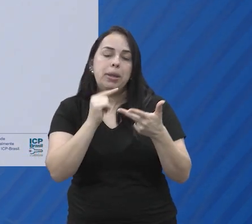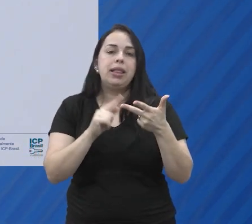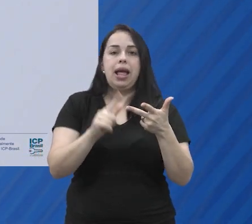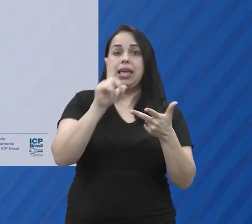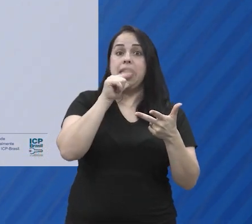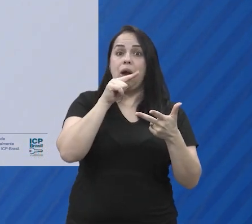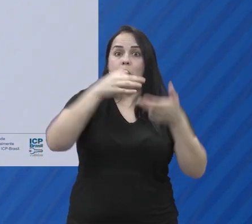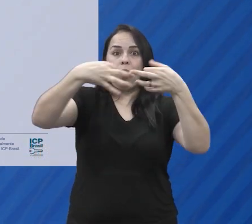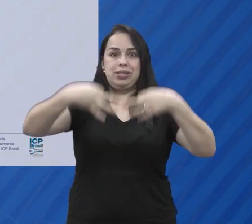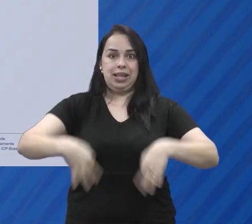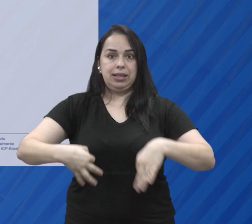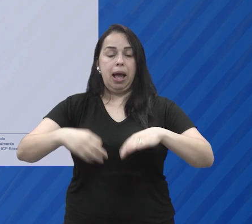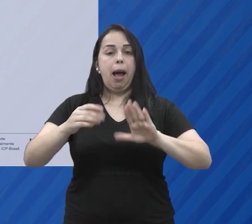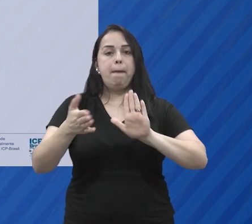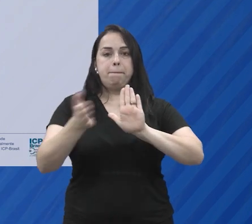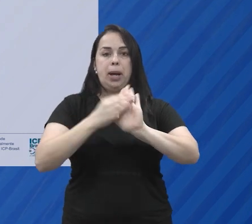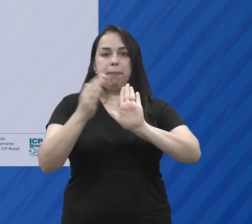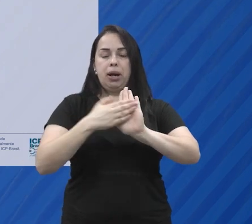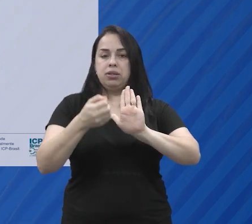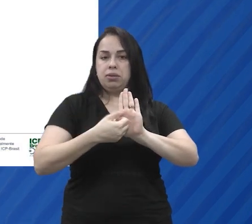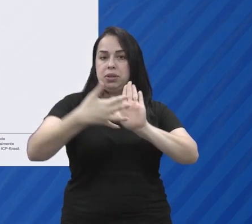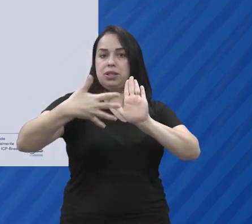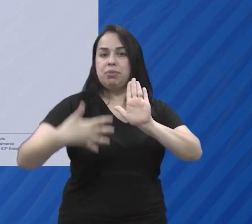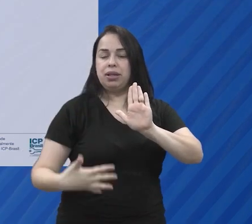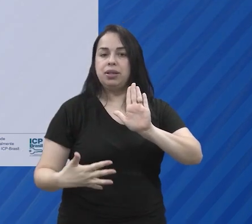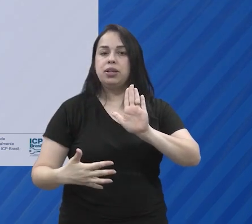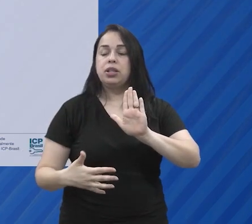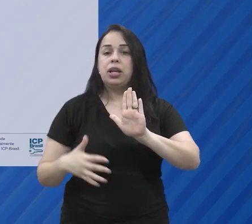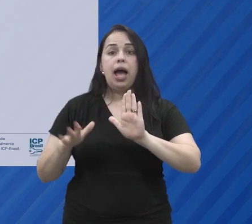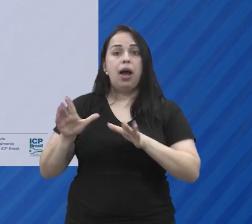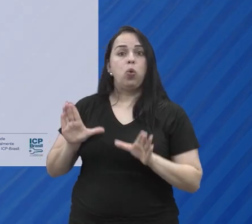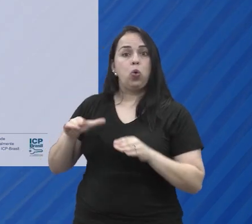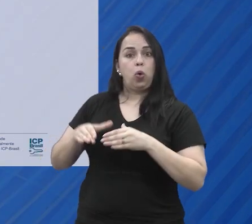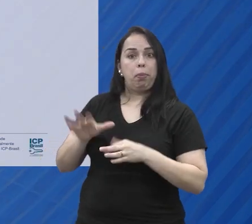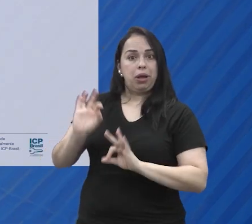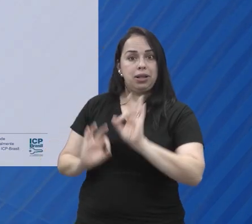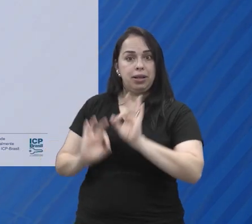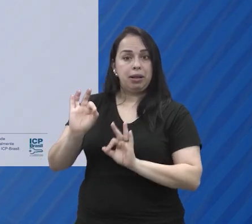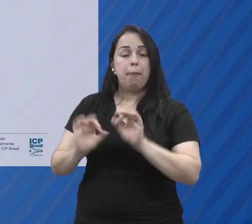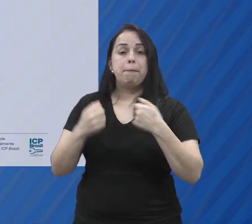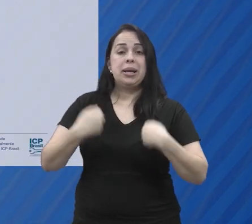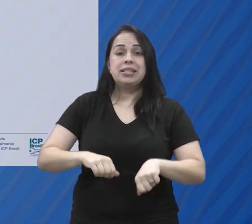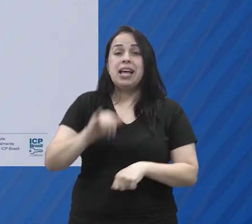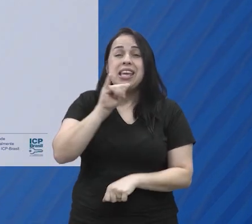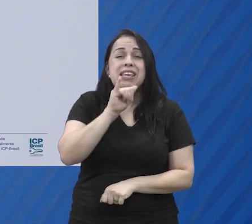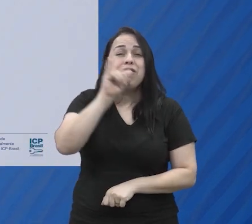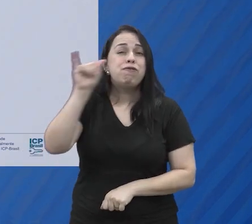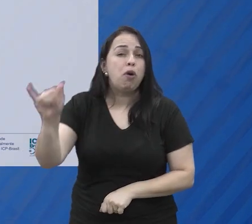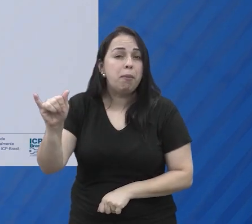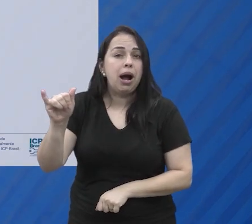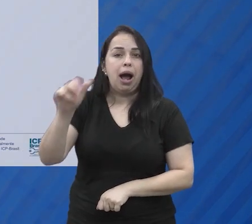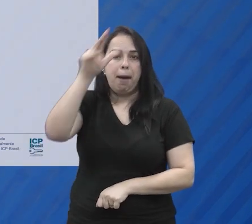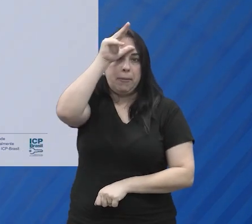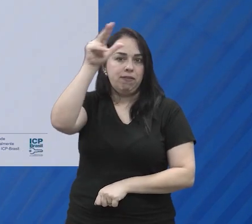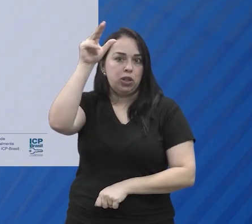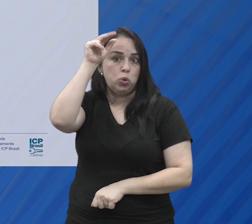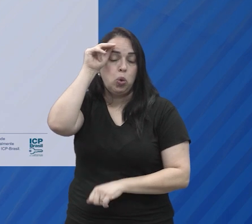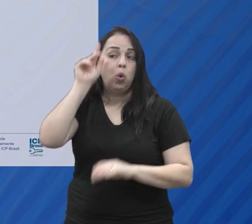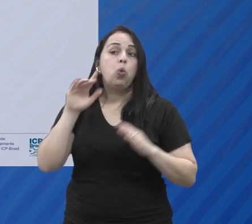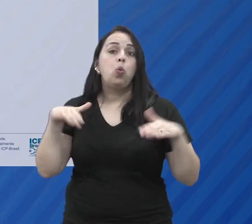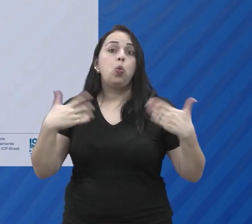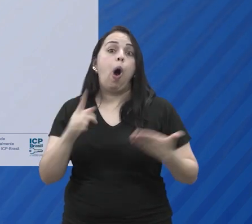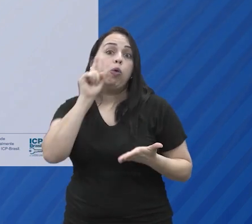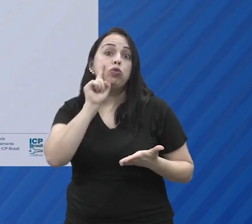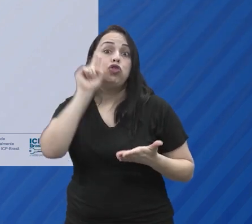de alimentação e hidratação adequadas. A proposta também estabelece que os organizadores devem informar ao poder público